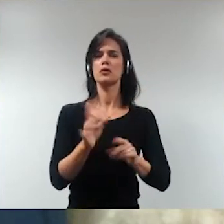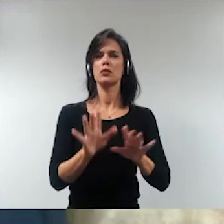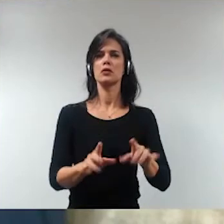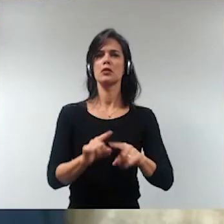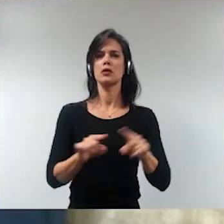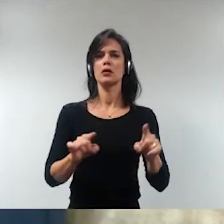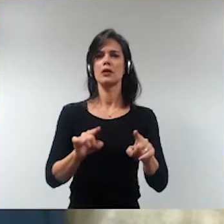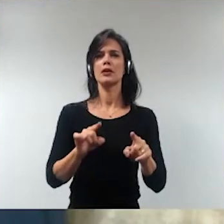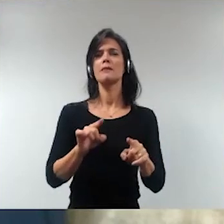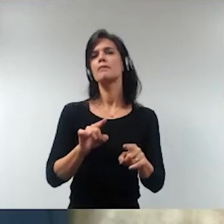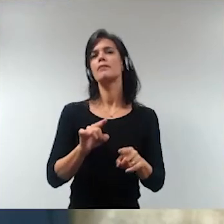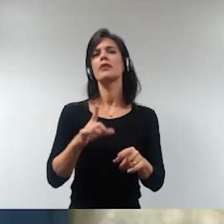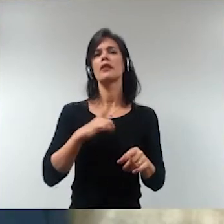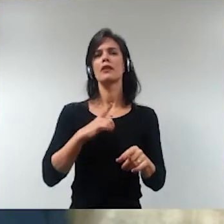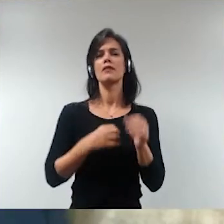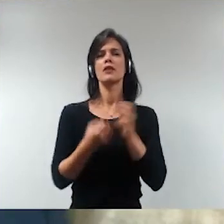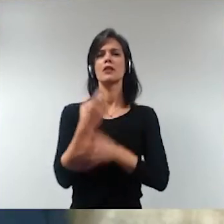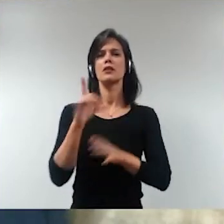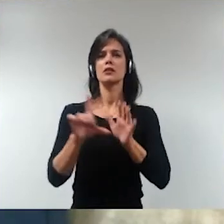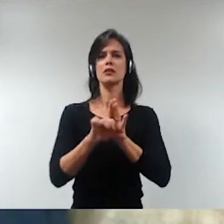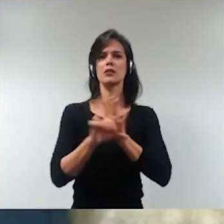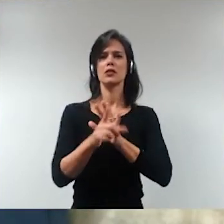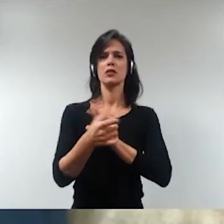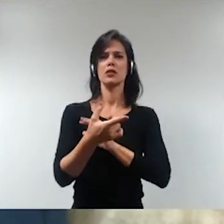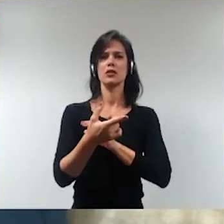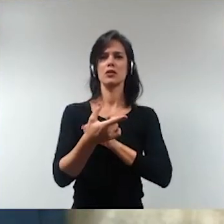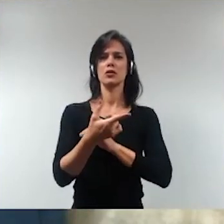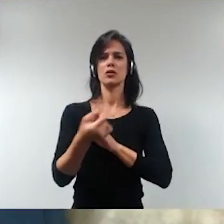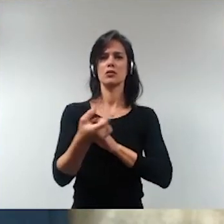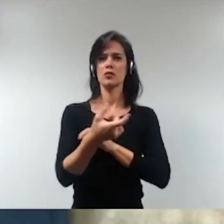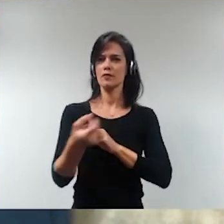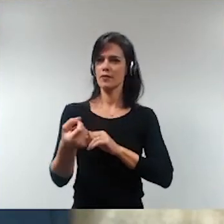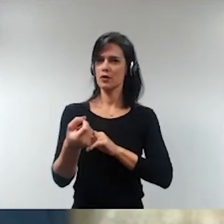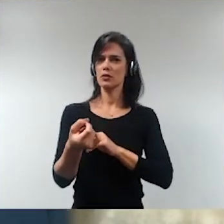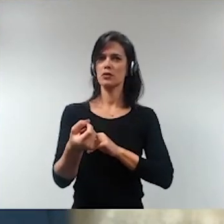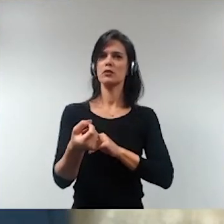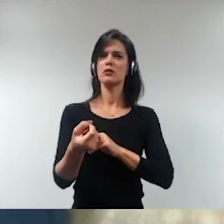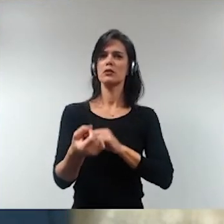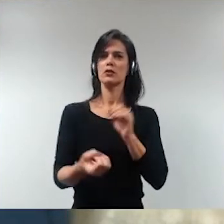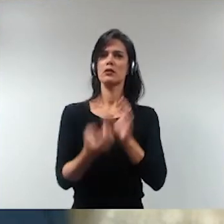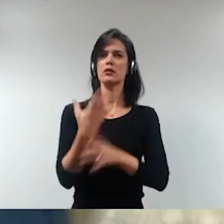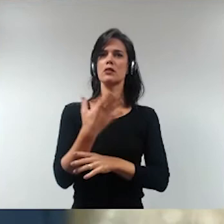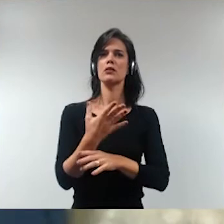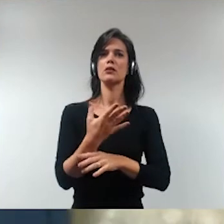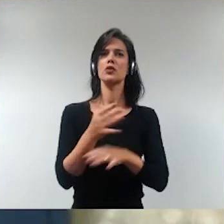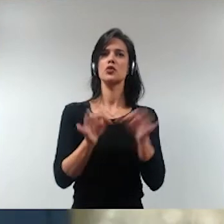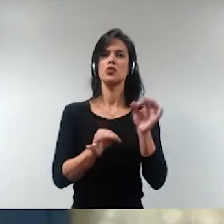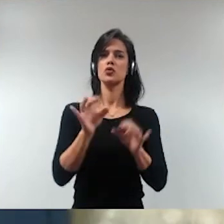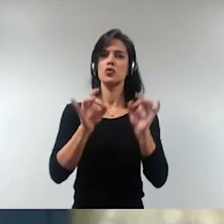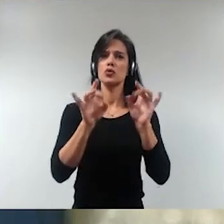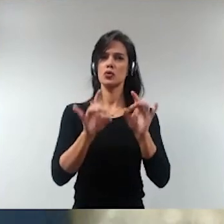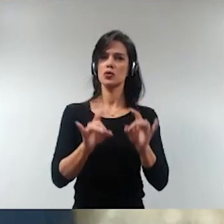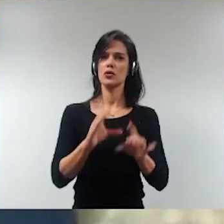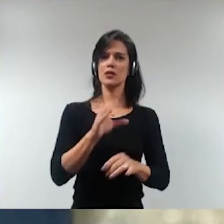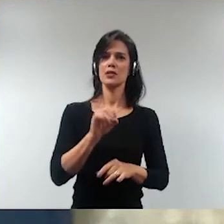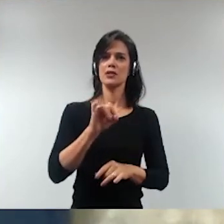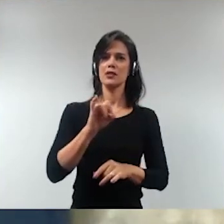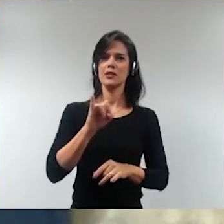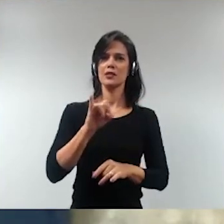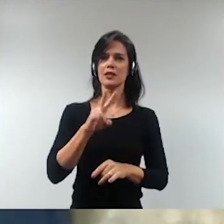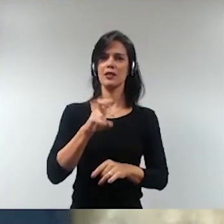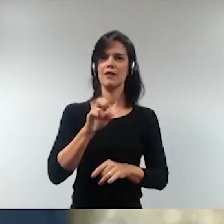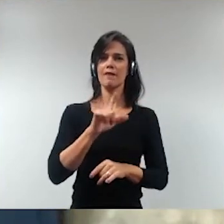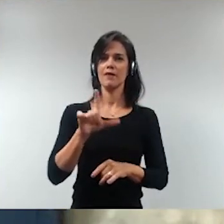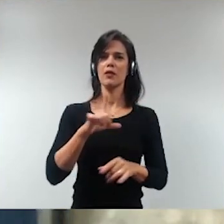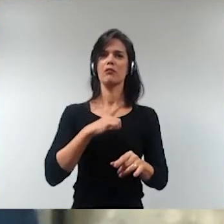a Lei 13.994, agora 2020, já durante a pandemia, que permite também nos juizados especiais cíveis a realização de audiências